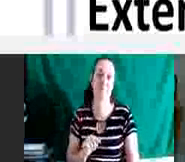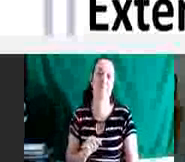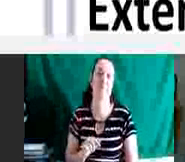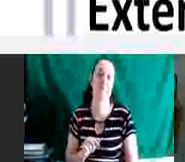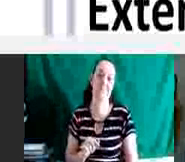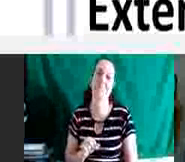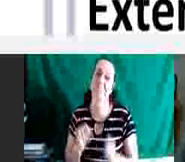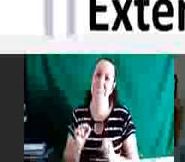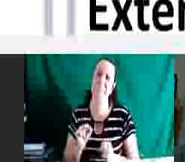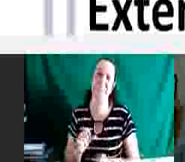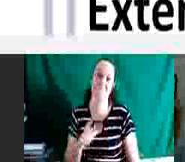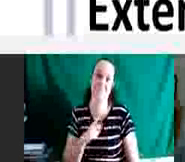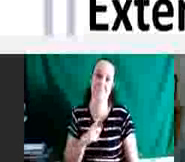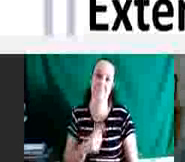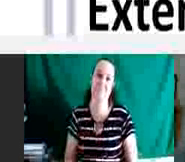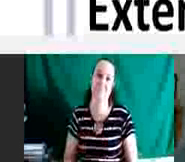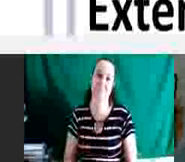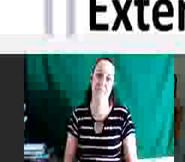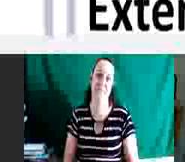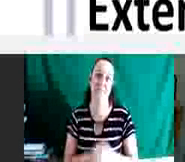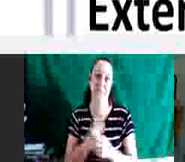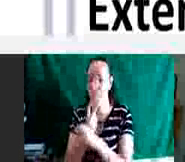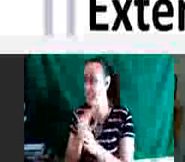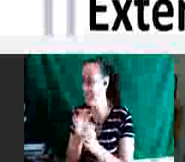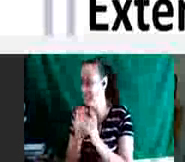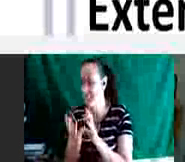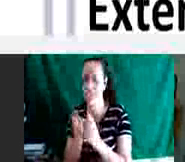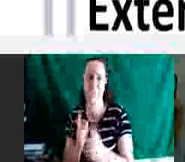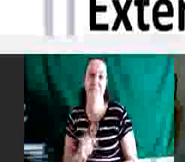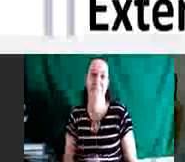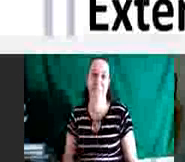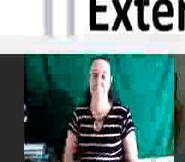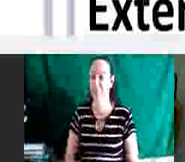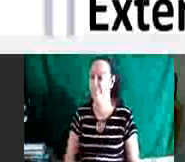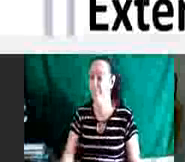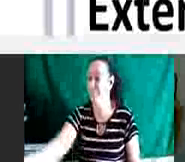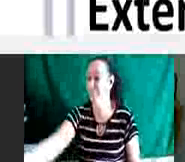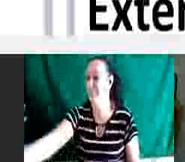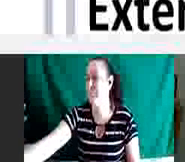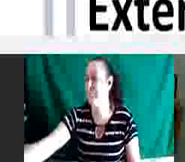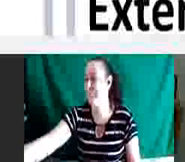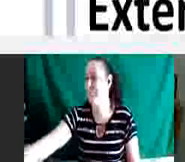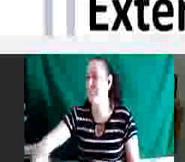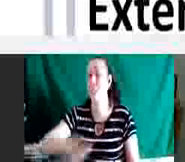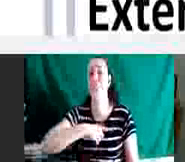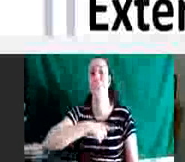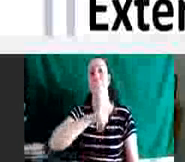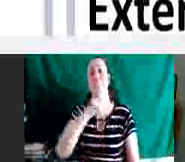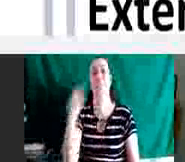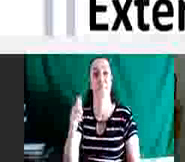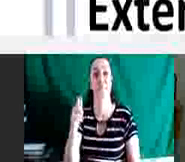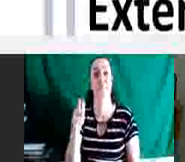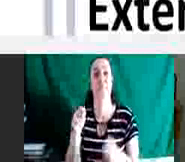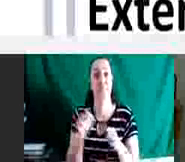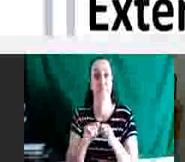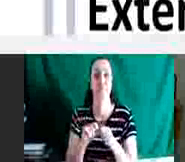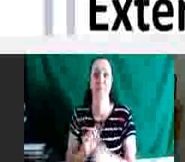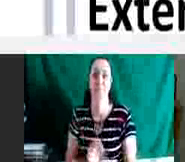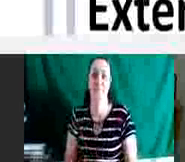um parâmetro, mudar essa sintaxe, para evitar que esse tipo de injeção seja realizada no seu site. Isso é um